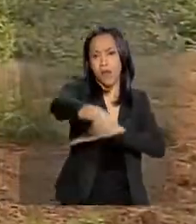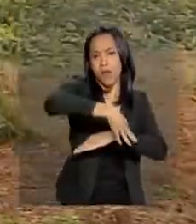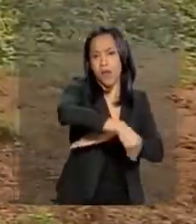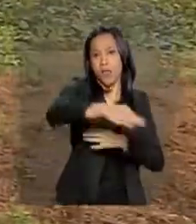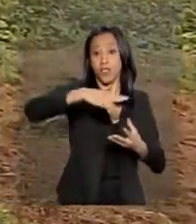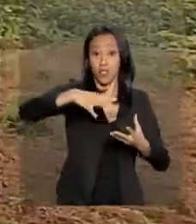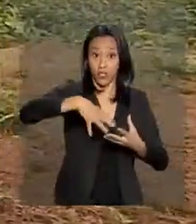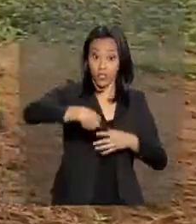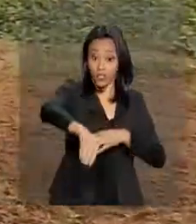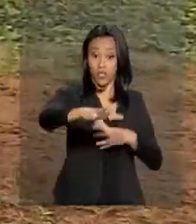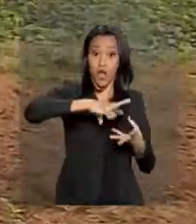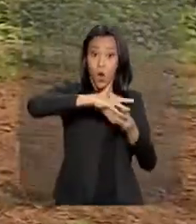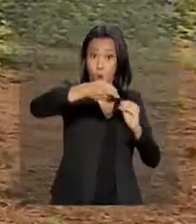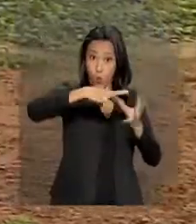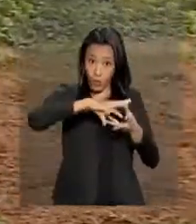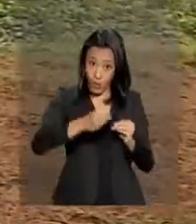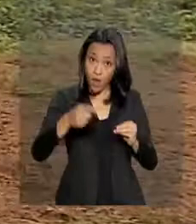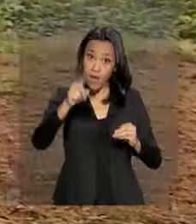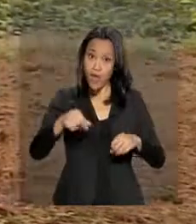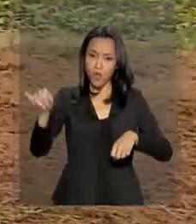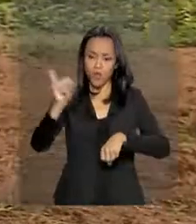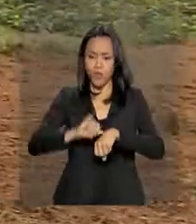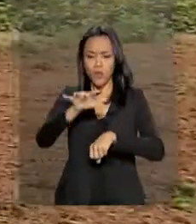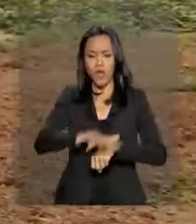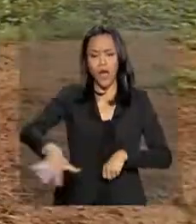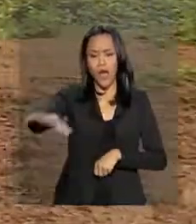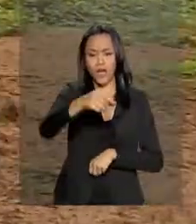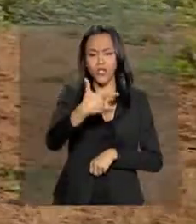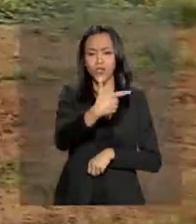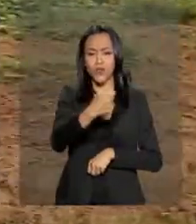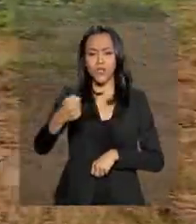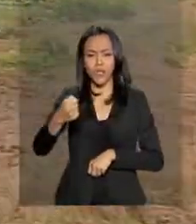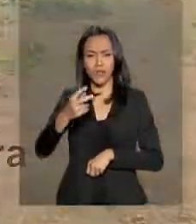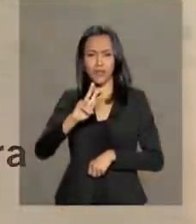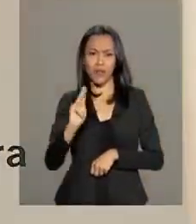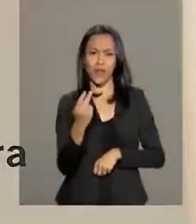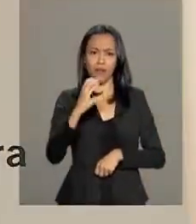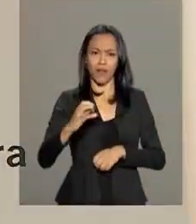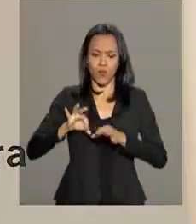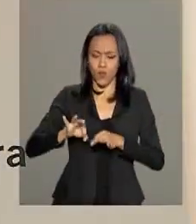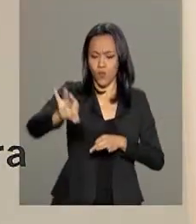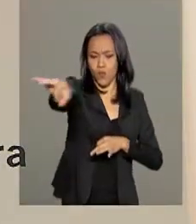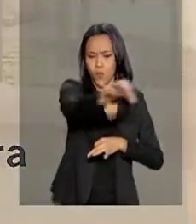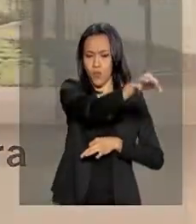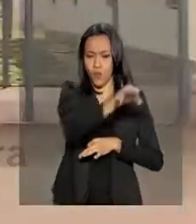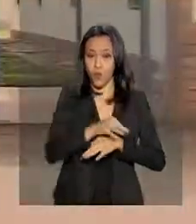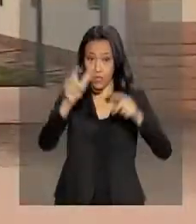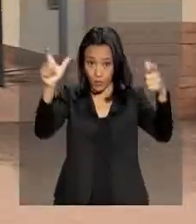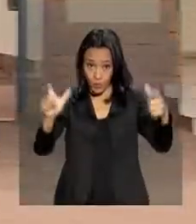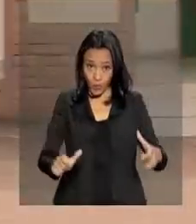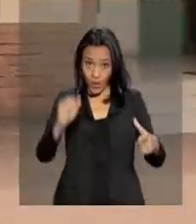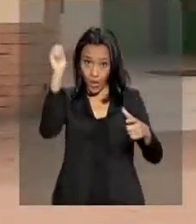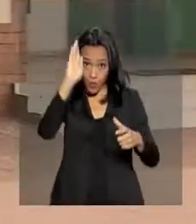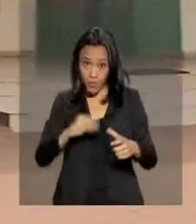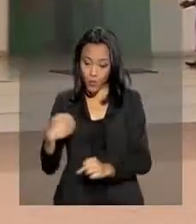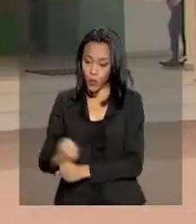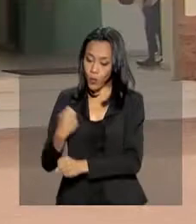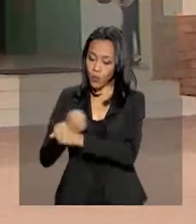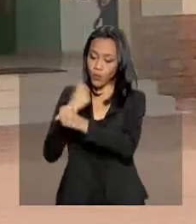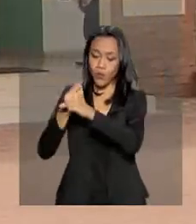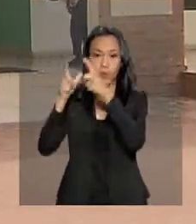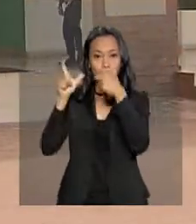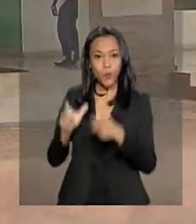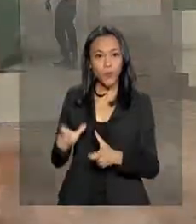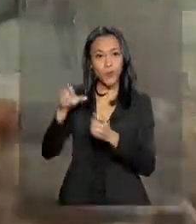na capital Bamako, em uma área de 200 hectares. No local, o Brasil construiu um centro de pesquisa.